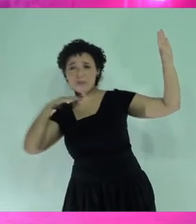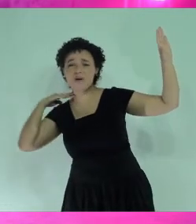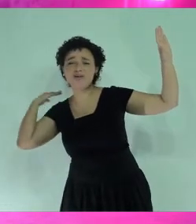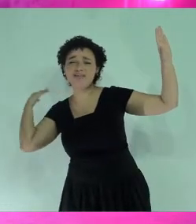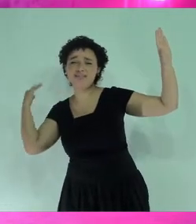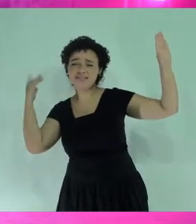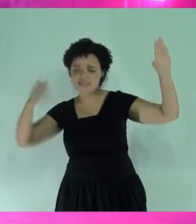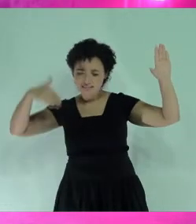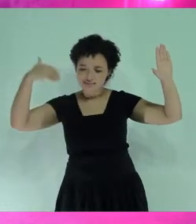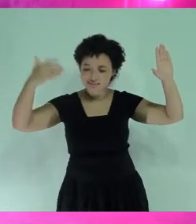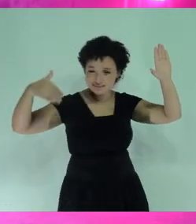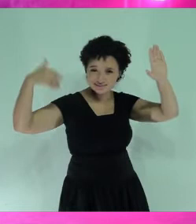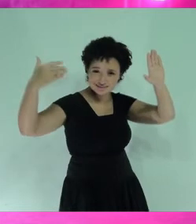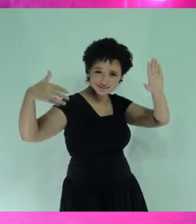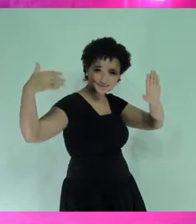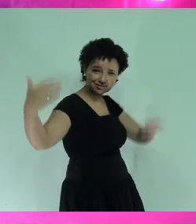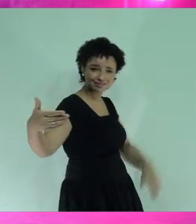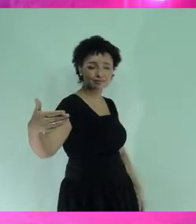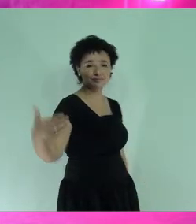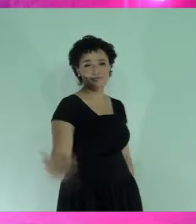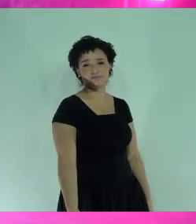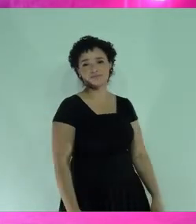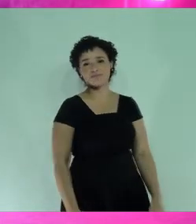e na morte de cada dia.